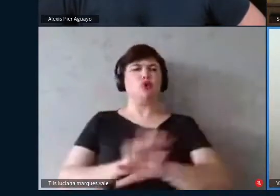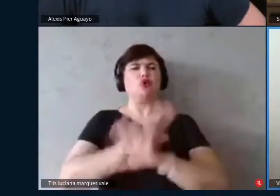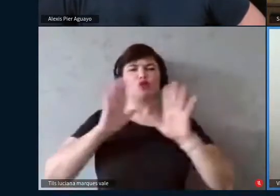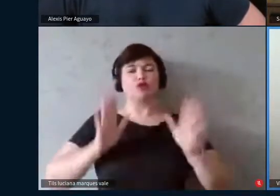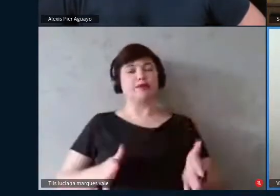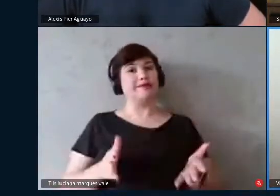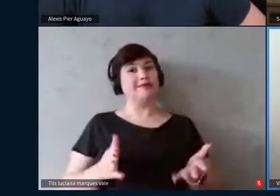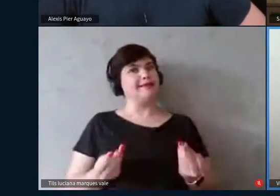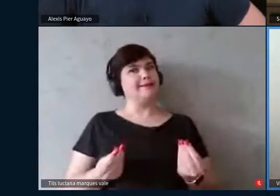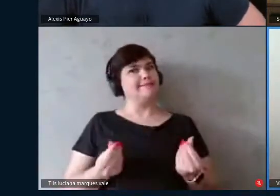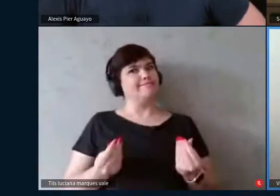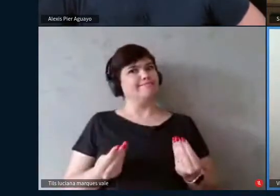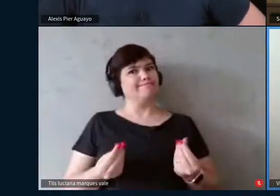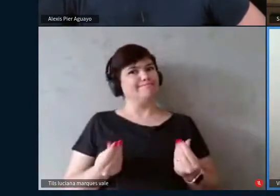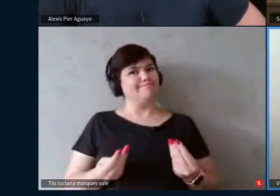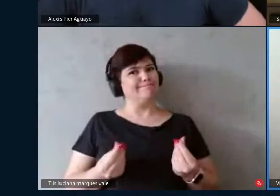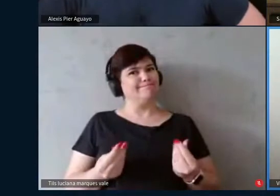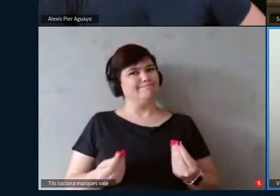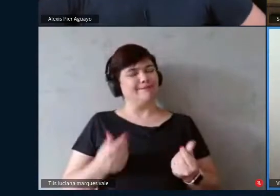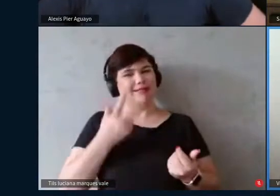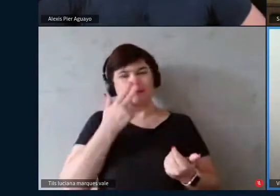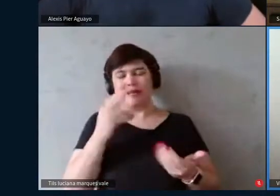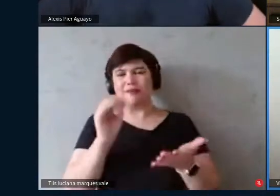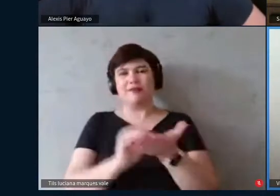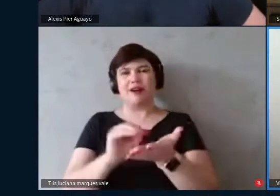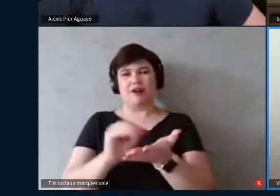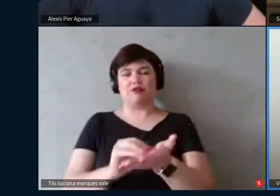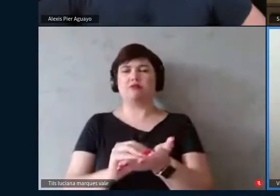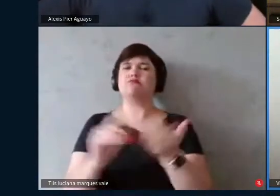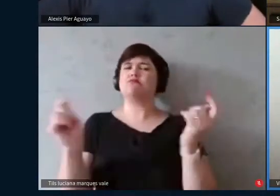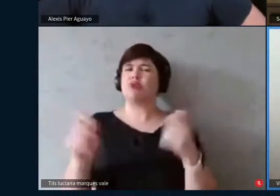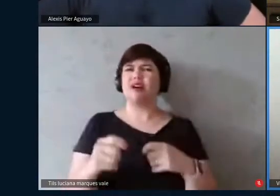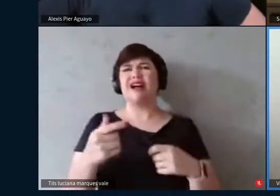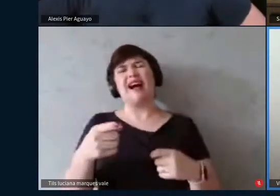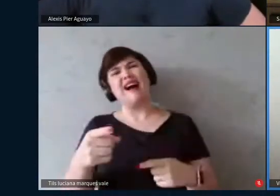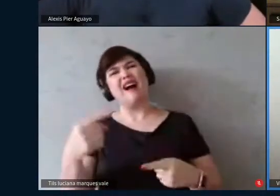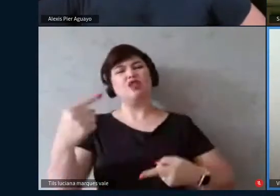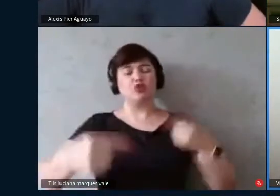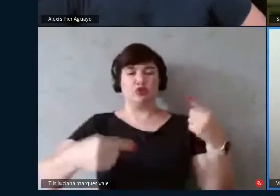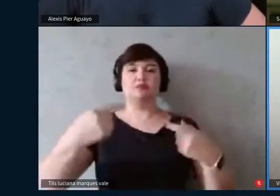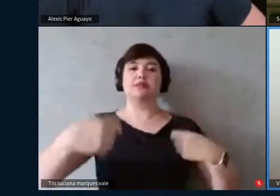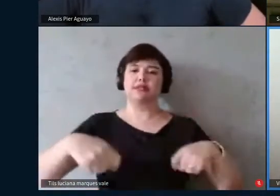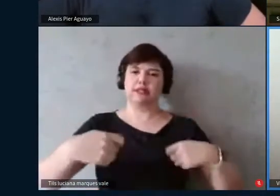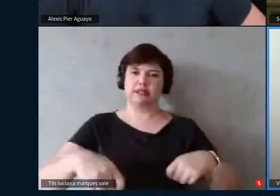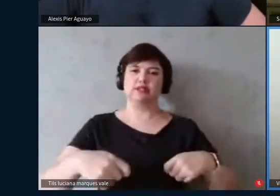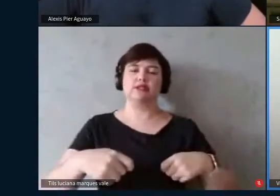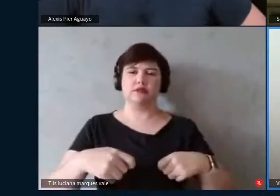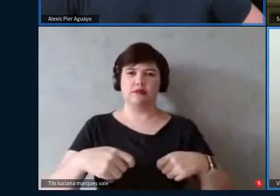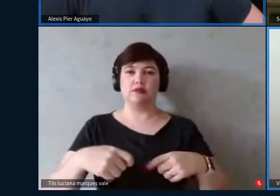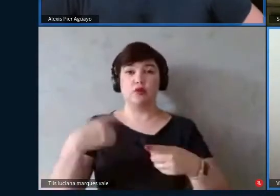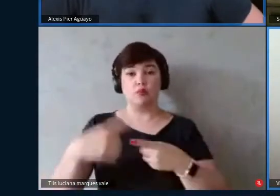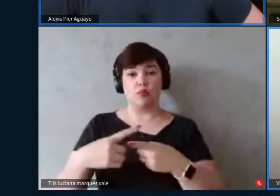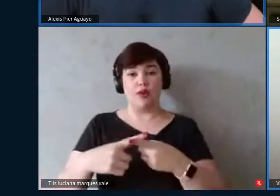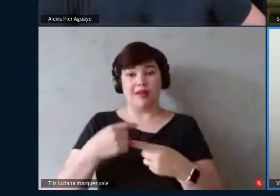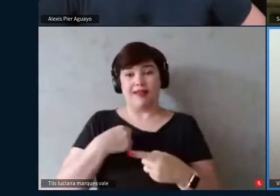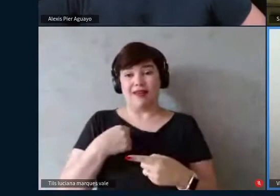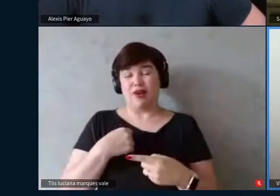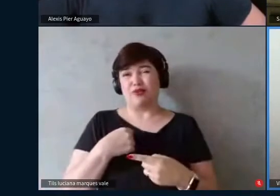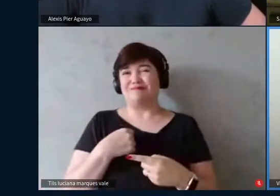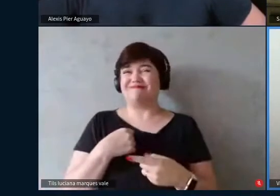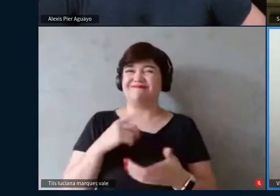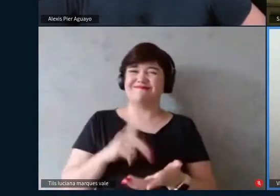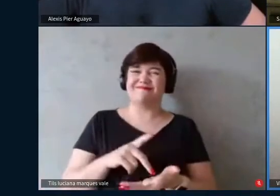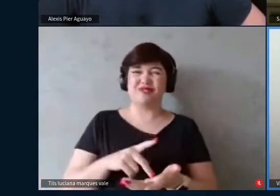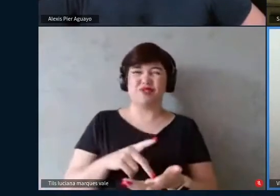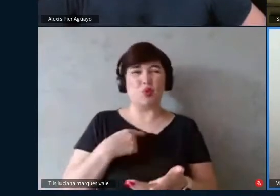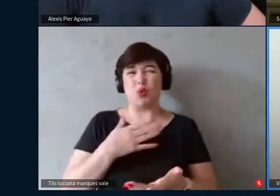coisa ali ficou um buraco. Pode aparecer, mas você tem que discutir. Tem que assumir. Porque eu particularmente não